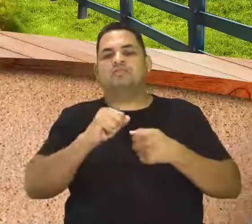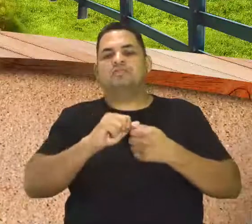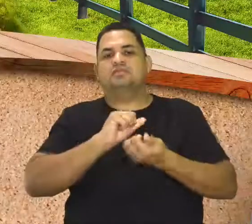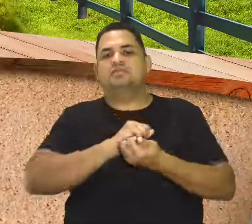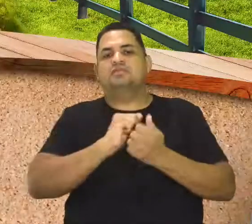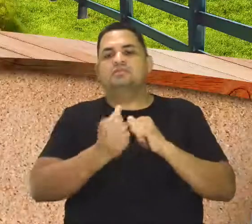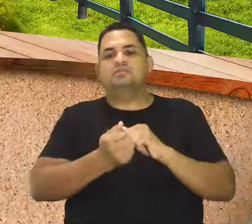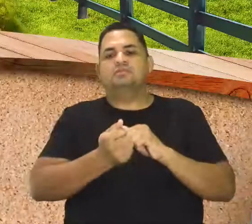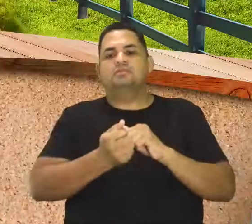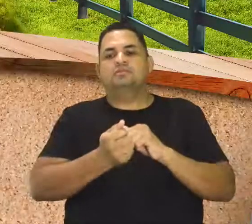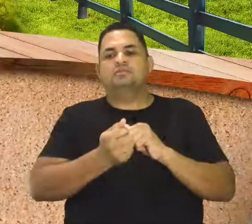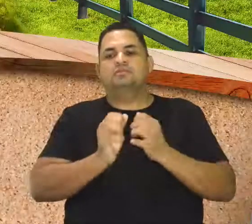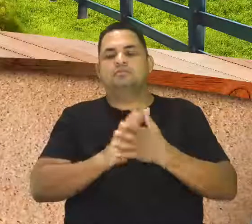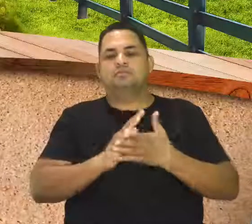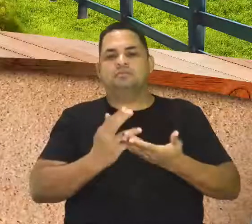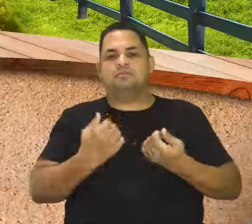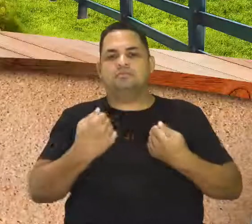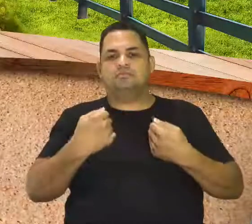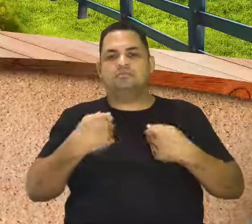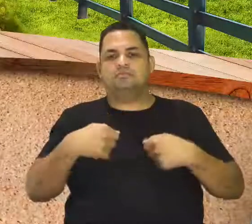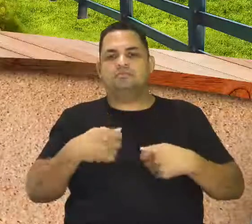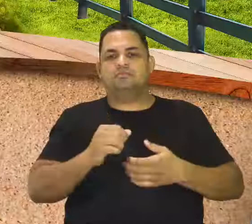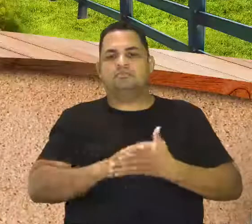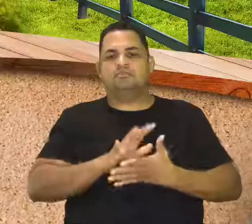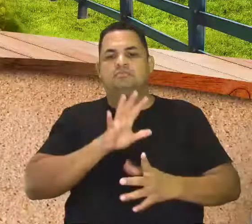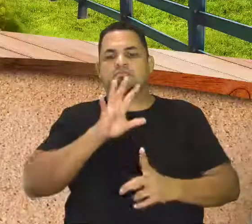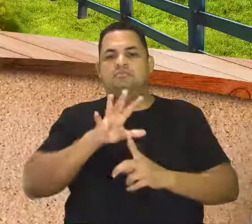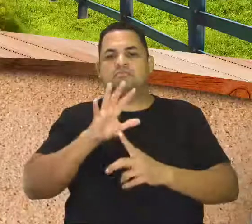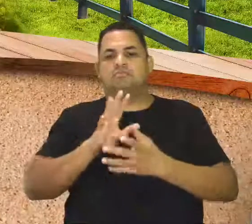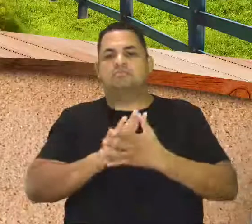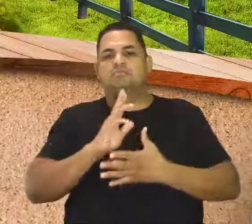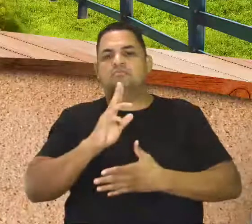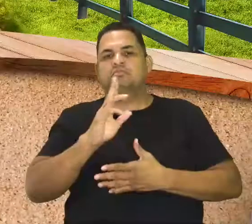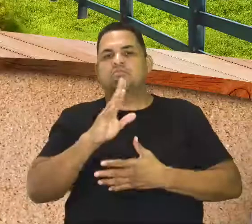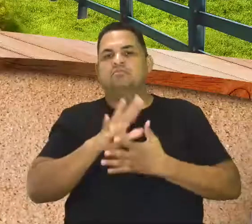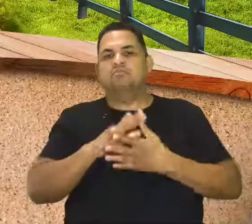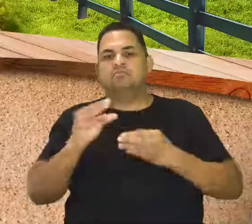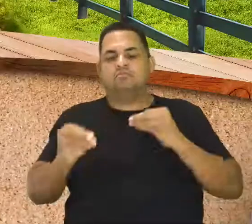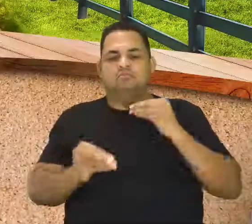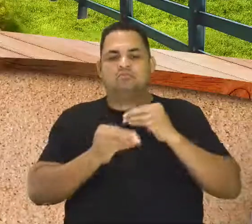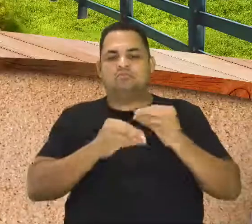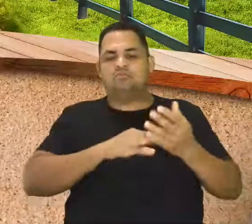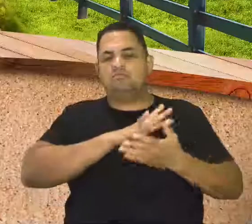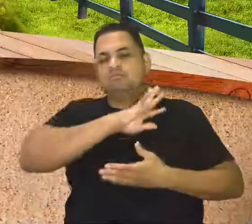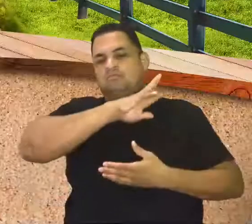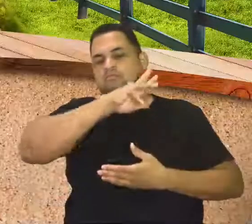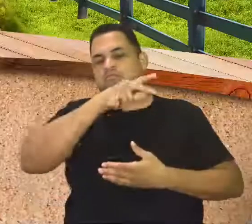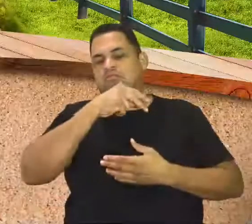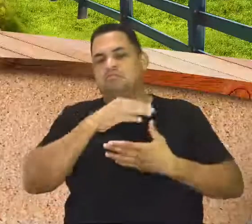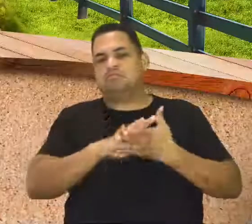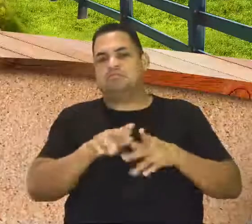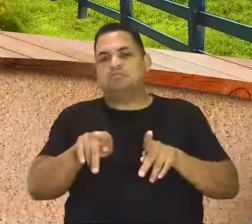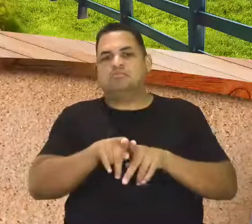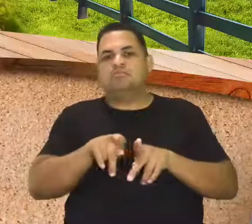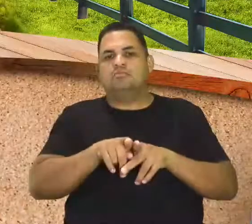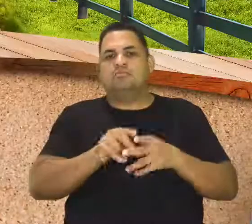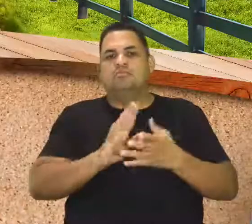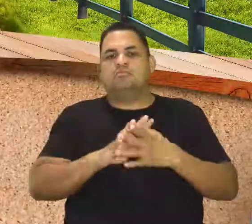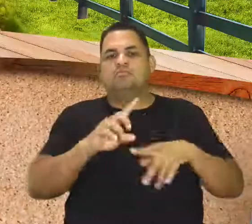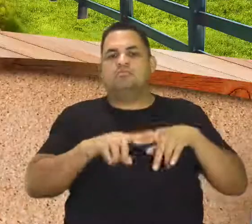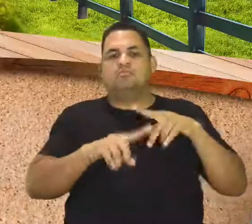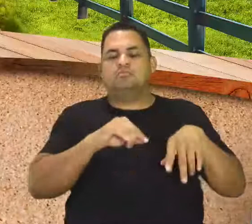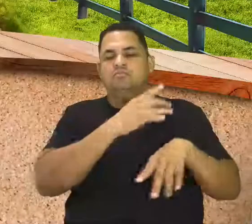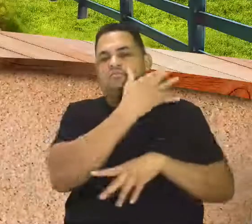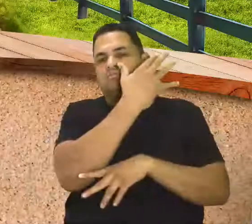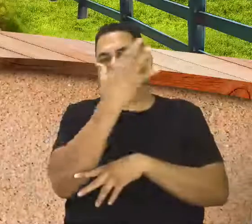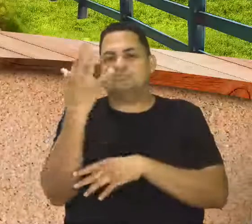Adaptações de possíveis interferências, tanto no processo de inserção de animais, em processo de inserção de produtos de